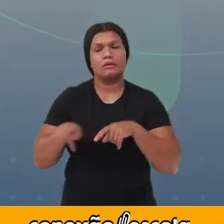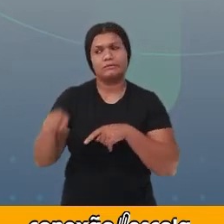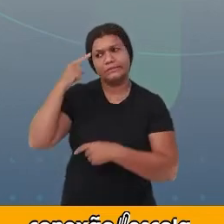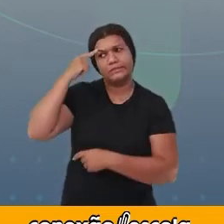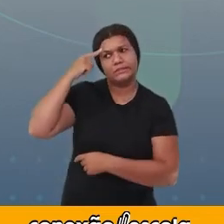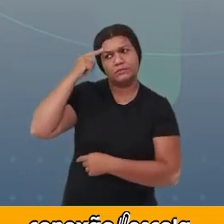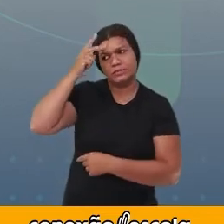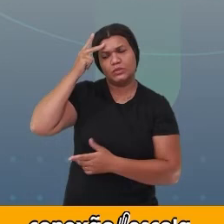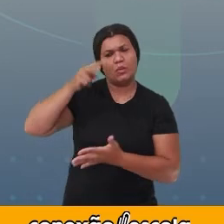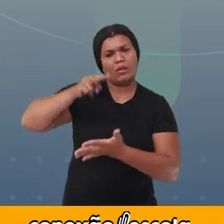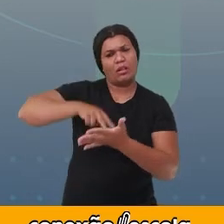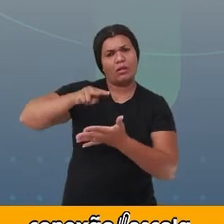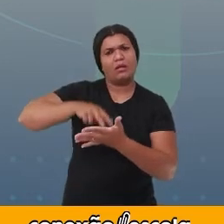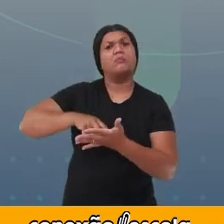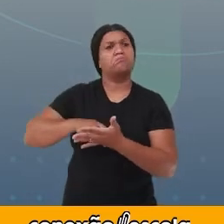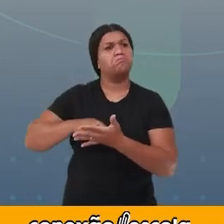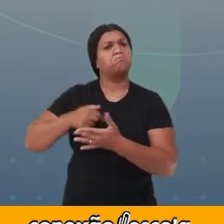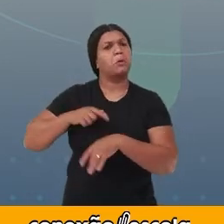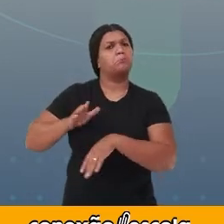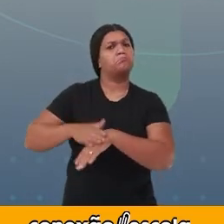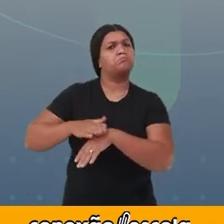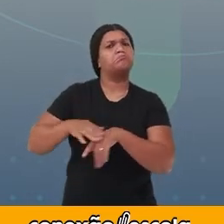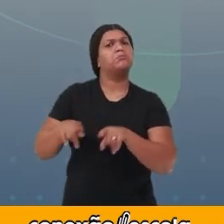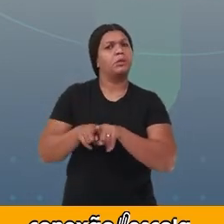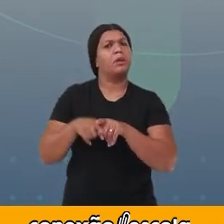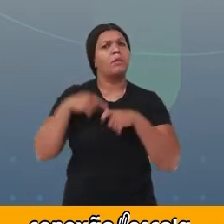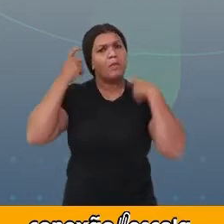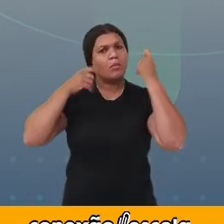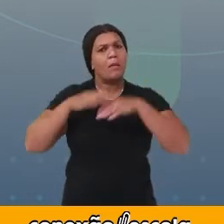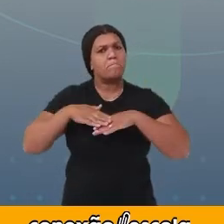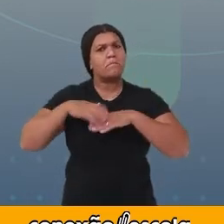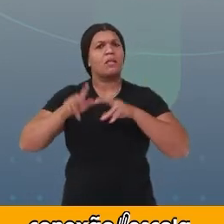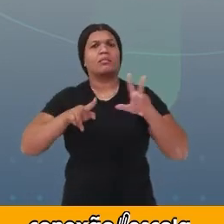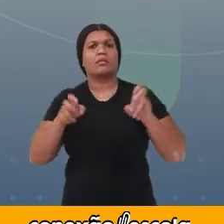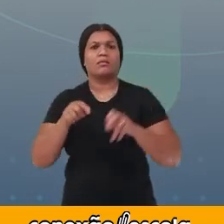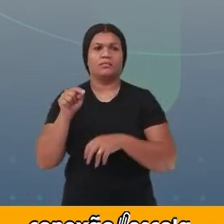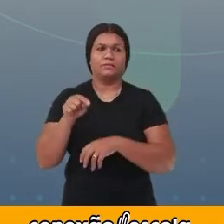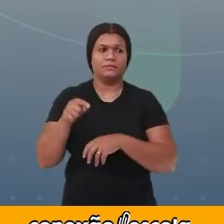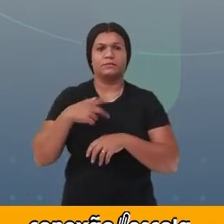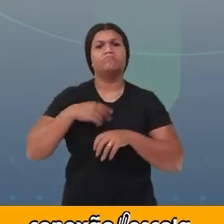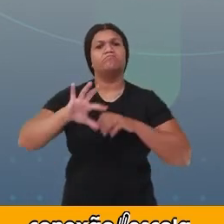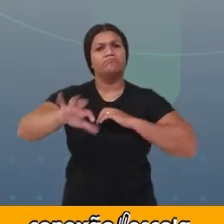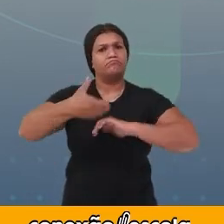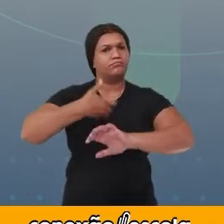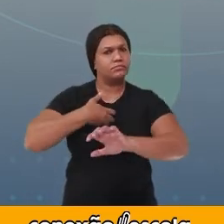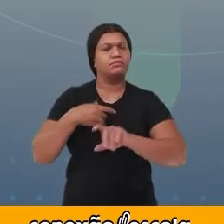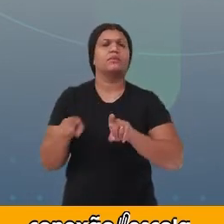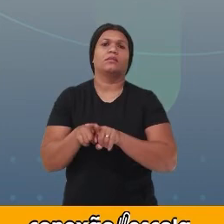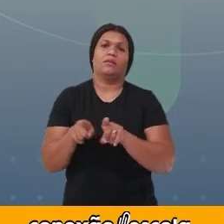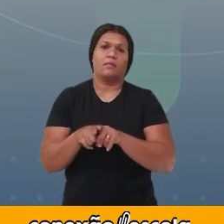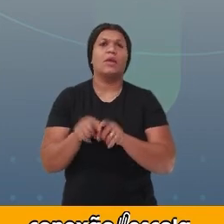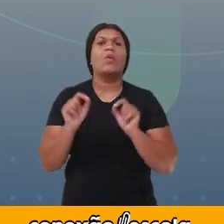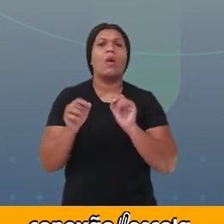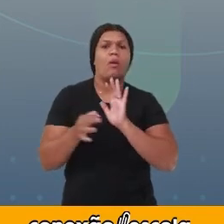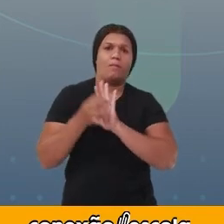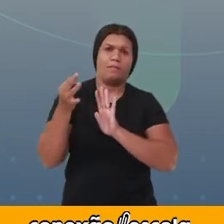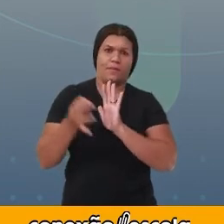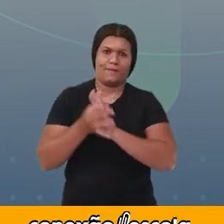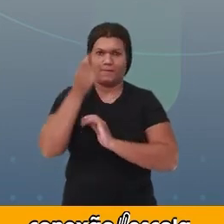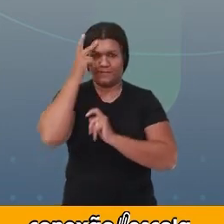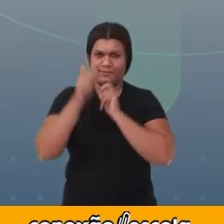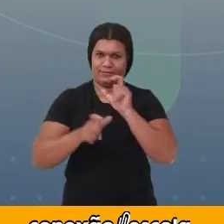leitor passe a se preocupar ainda mais com esse problema. Ou seja, forma também a opinião do